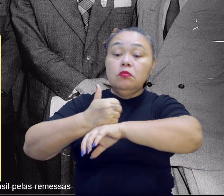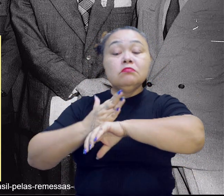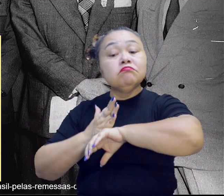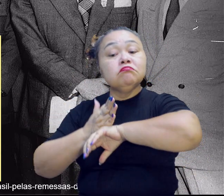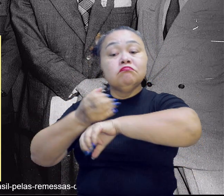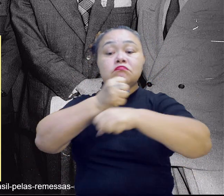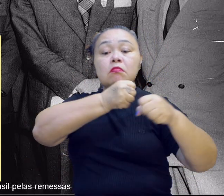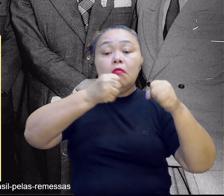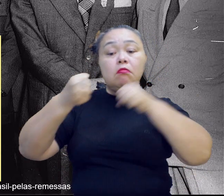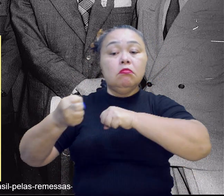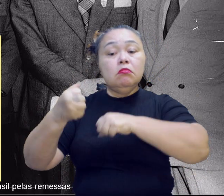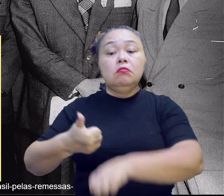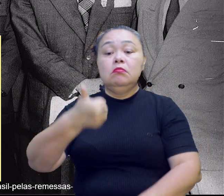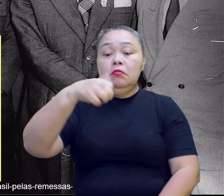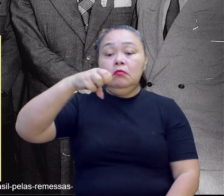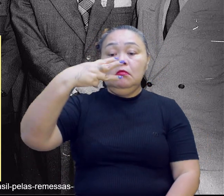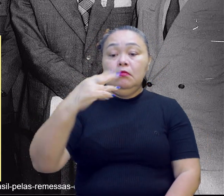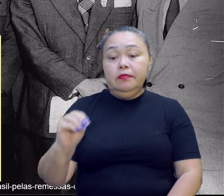poder em